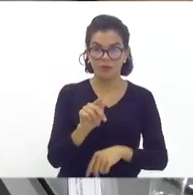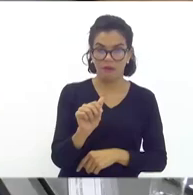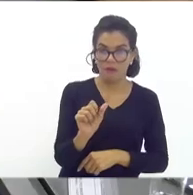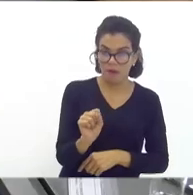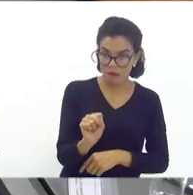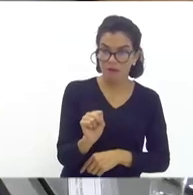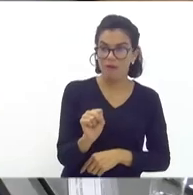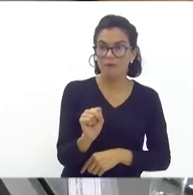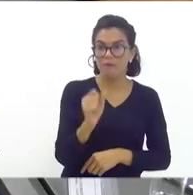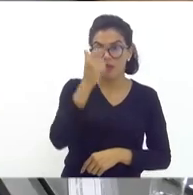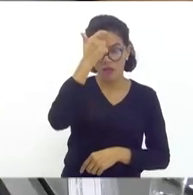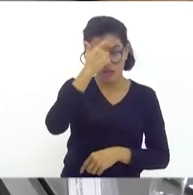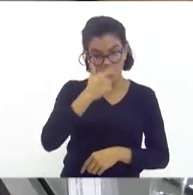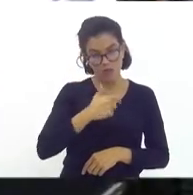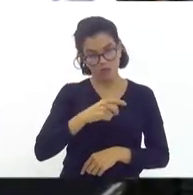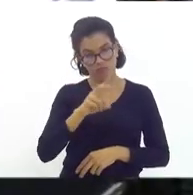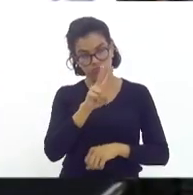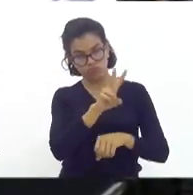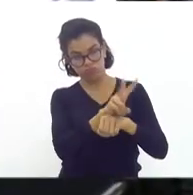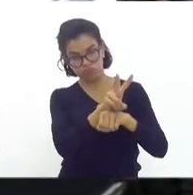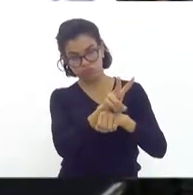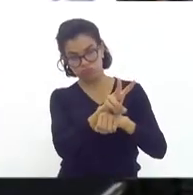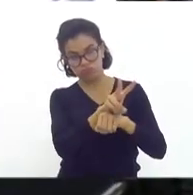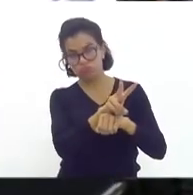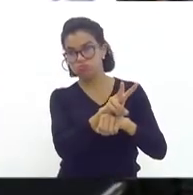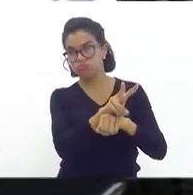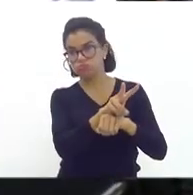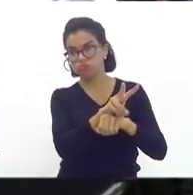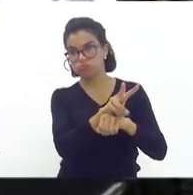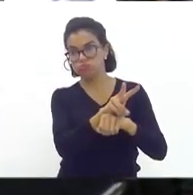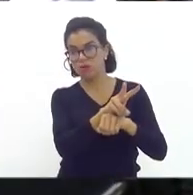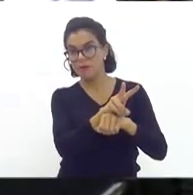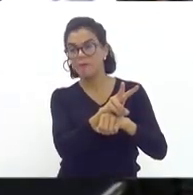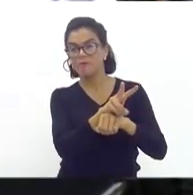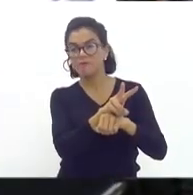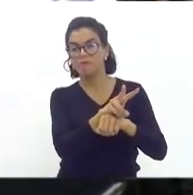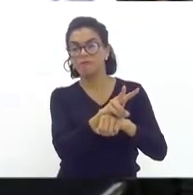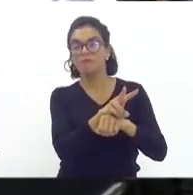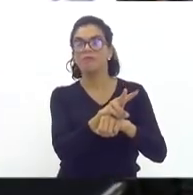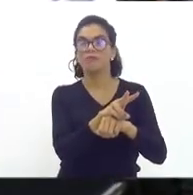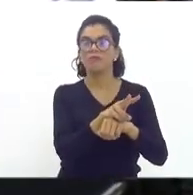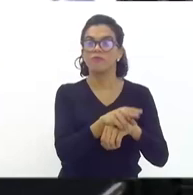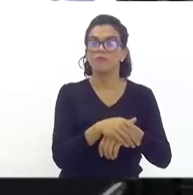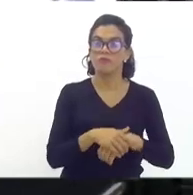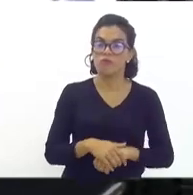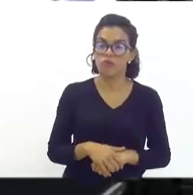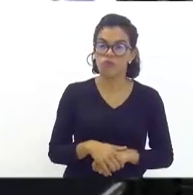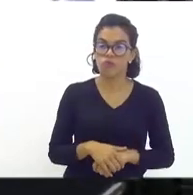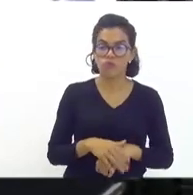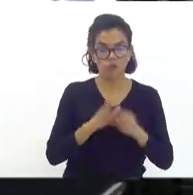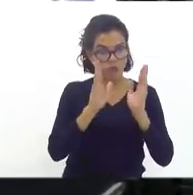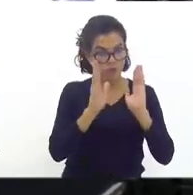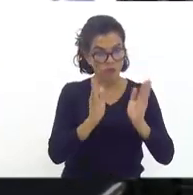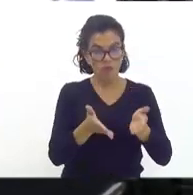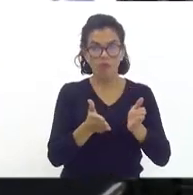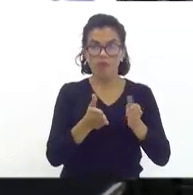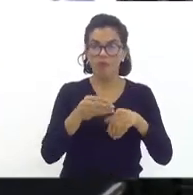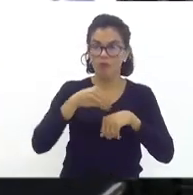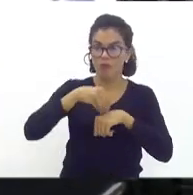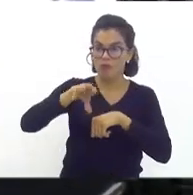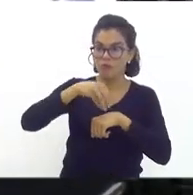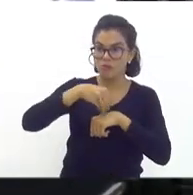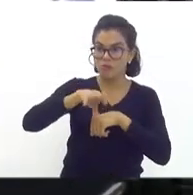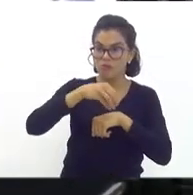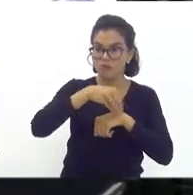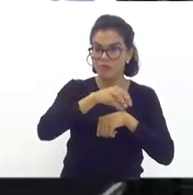eu observei levantei essa bola depois que eu citei aqui